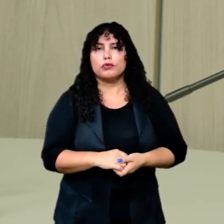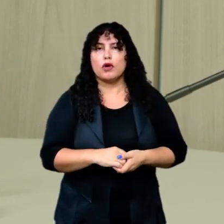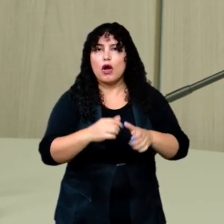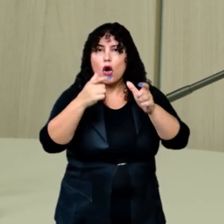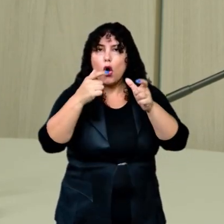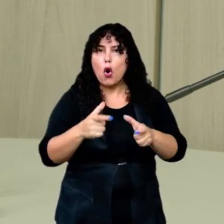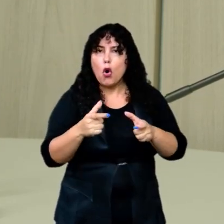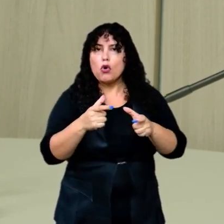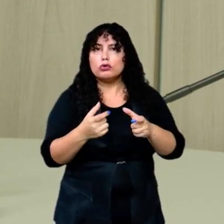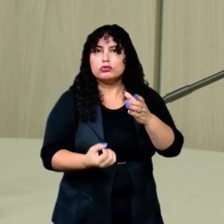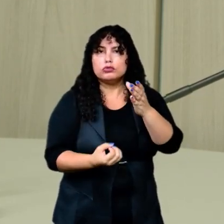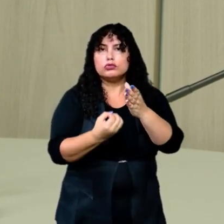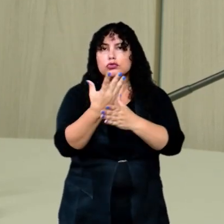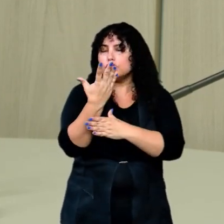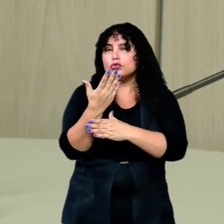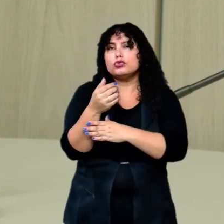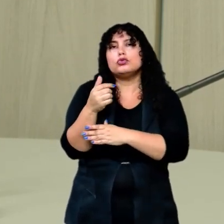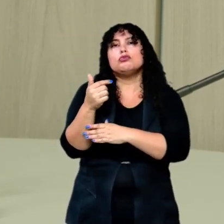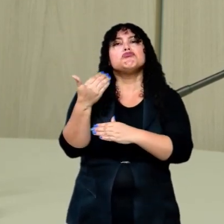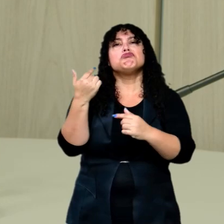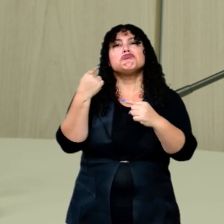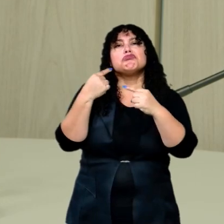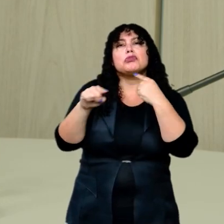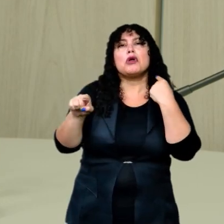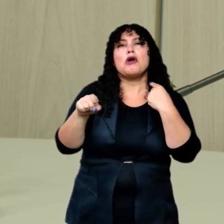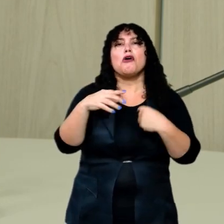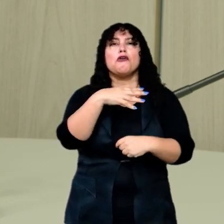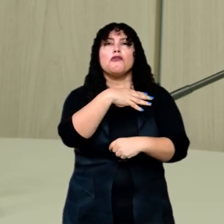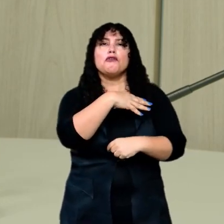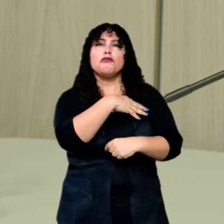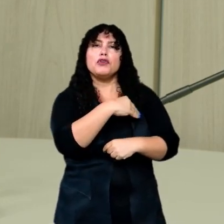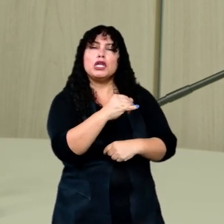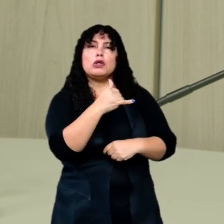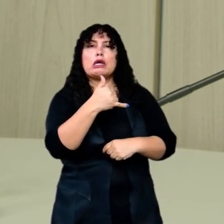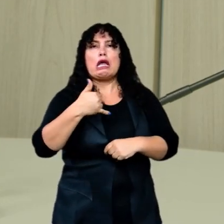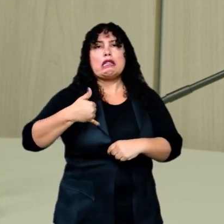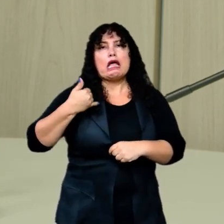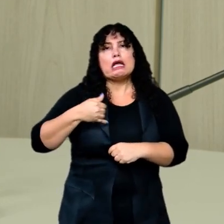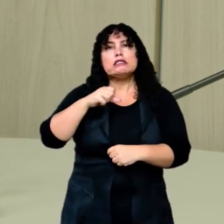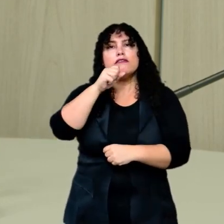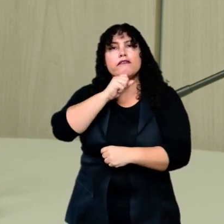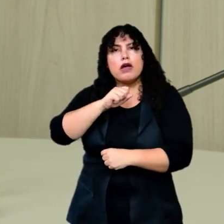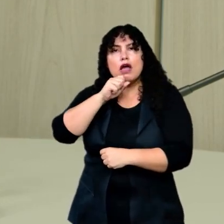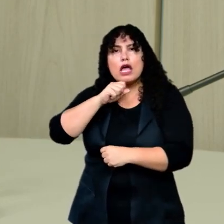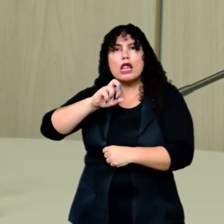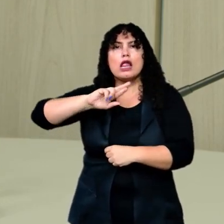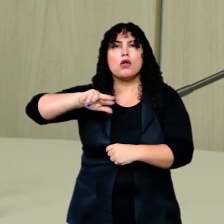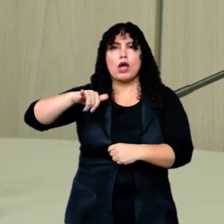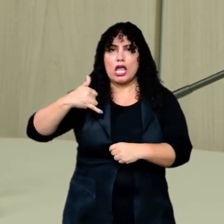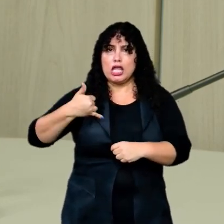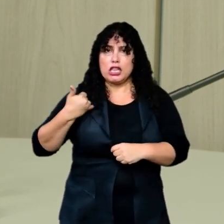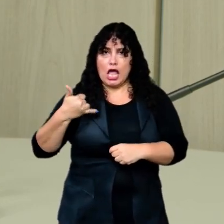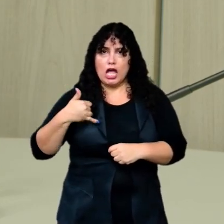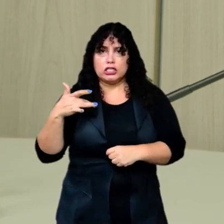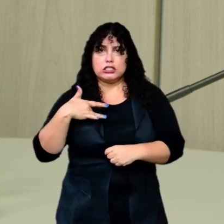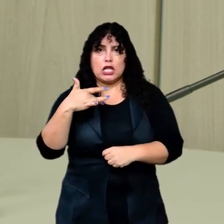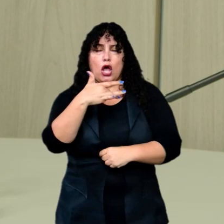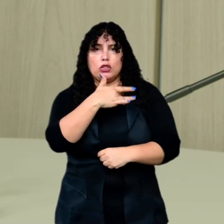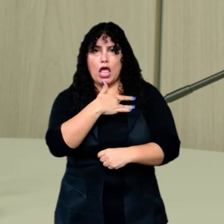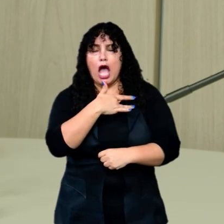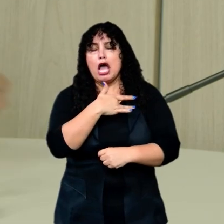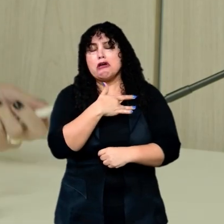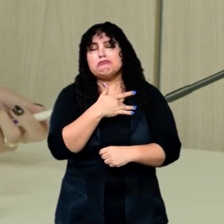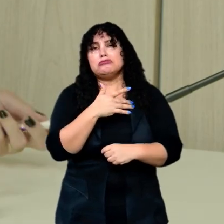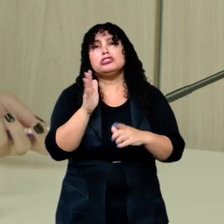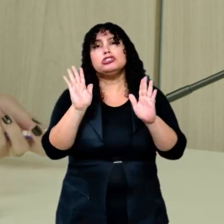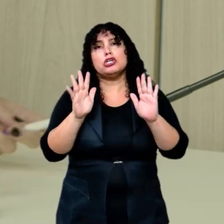onde surge, por que surge, não tem a ver com, teve filho mais velho. Não, teve filho na idade saudável, no auge da fertilidade,